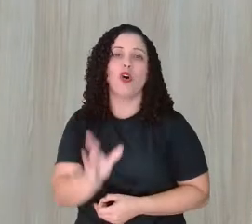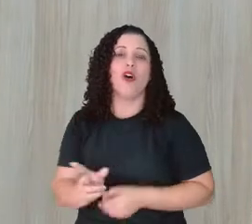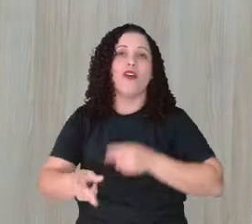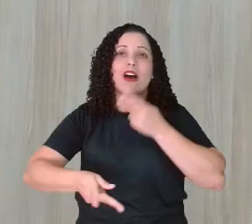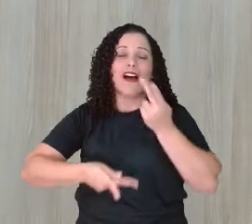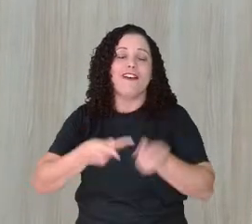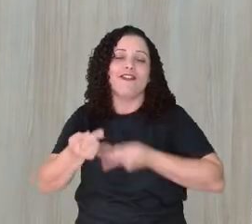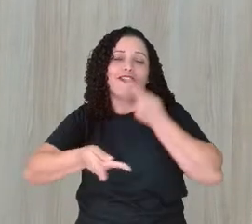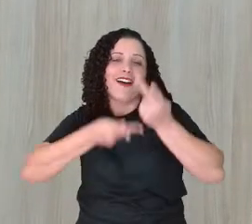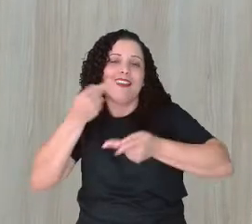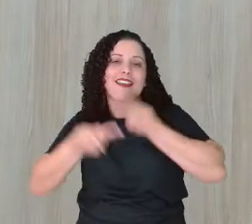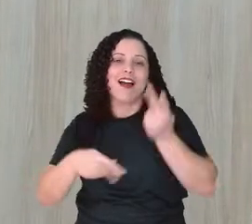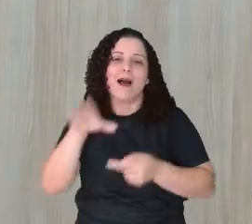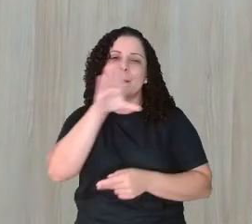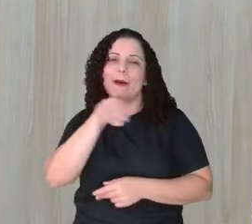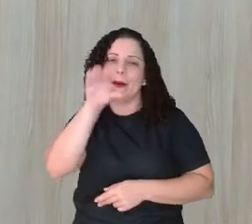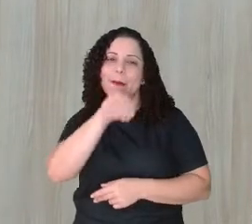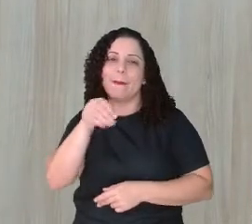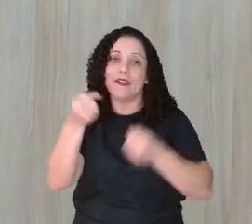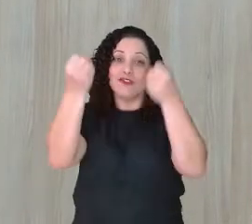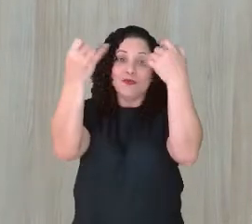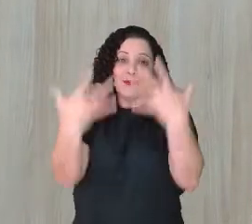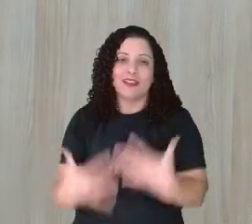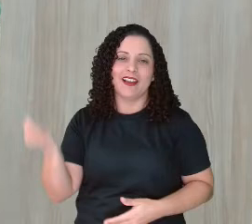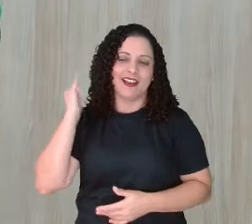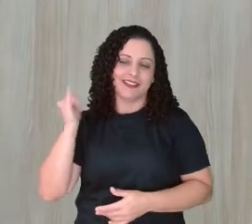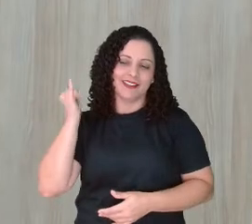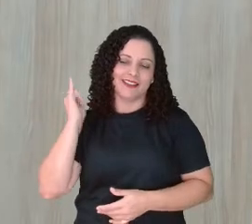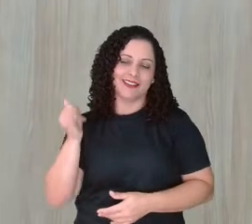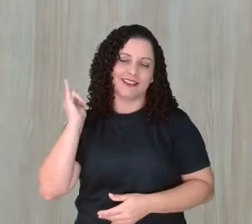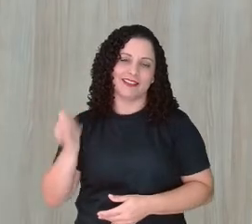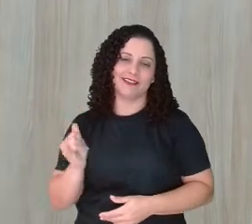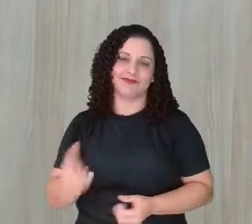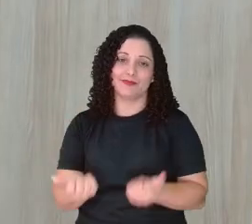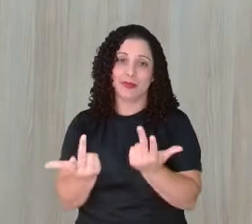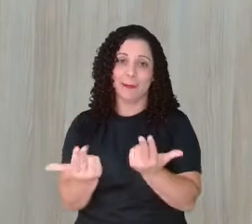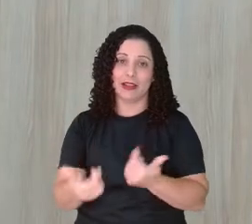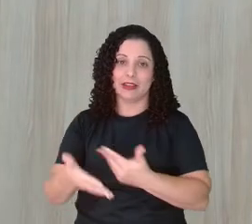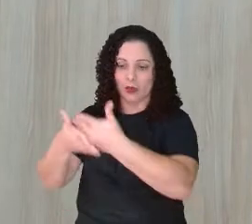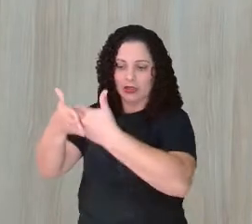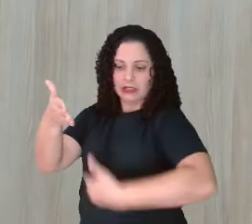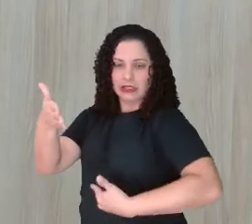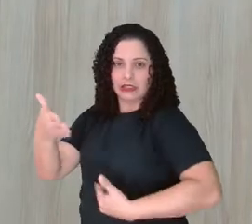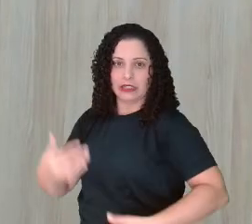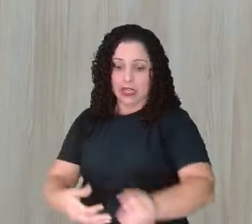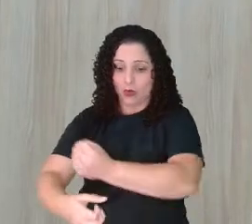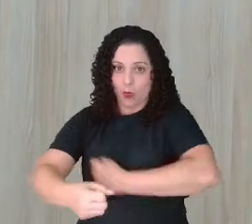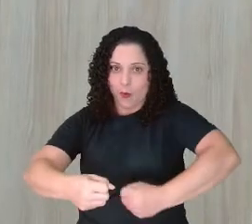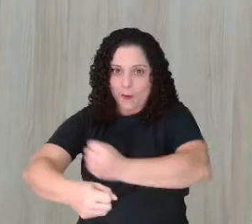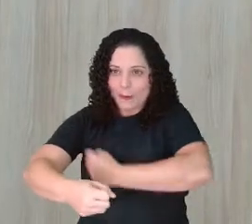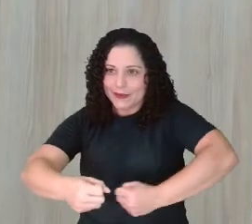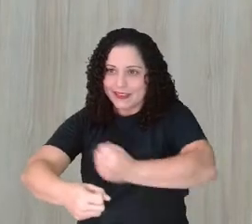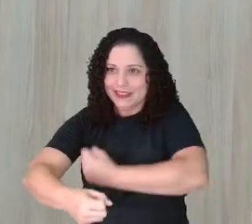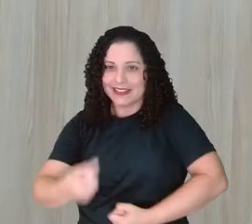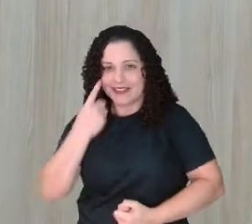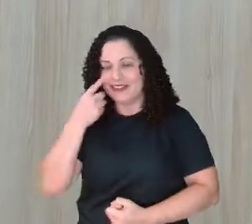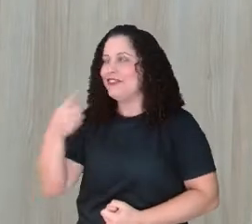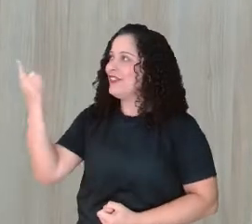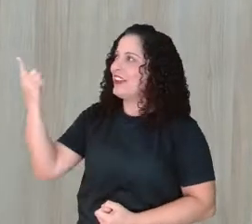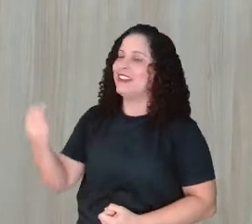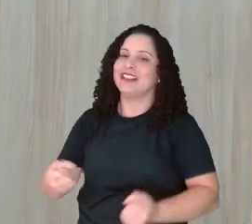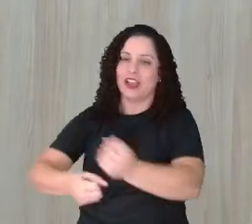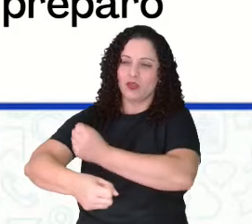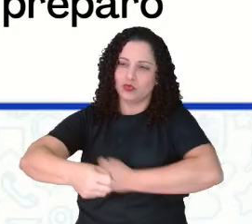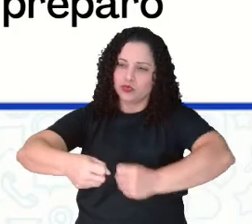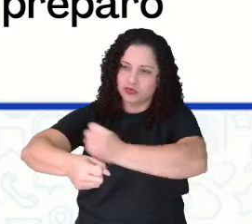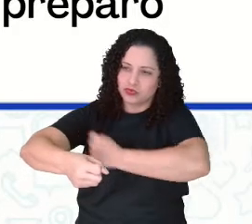é contar. Da mesma forma, a gente tem uma receita. Quando a gente tem uma receita culinária, por exemplo, como vocês estão vendo aqui na tela, que eu coloquei